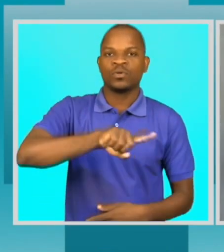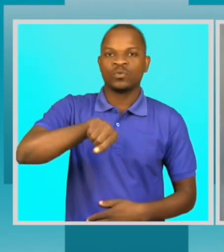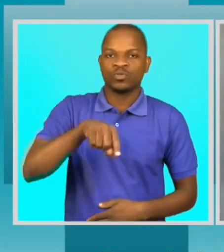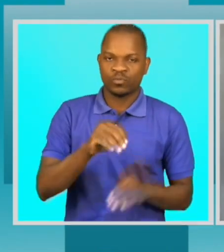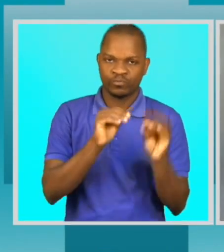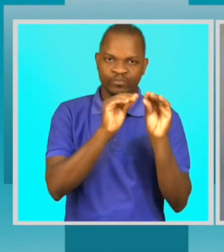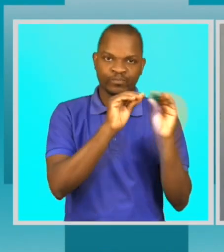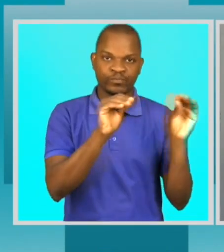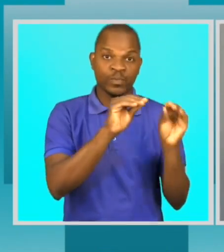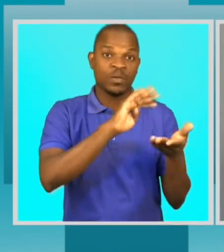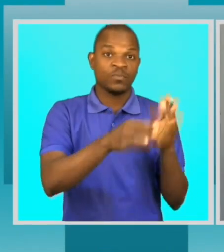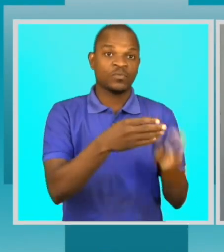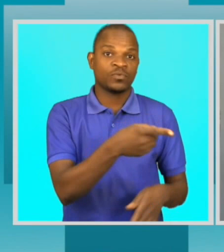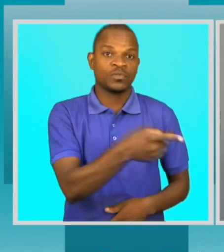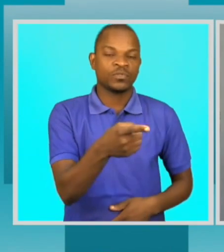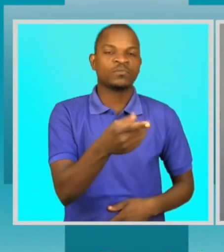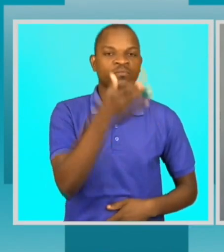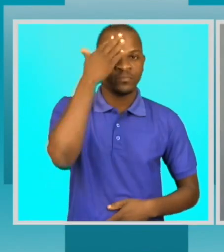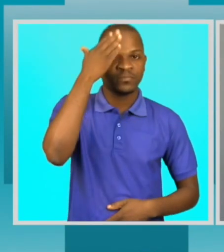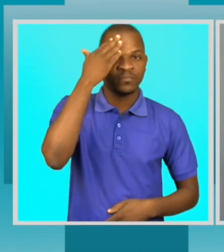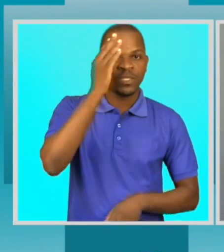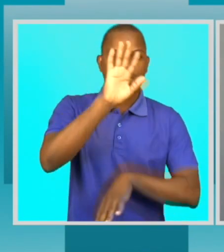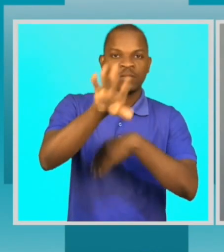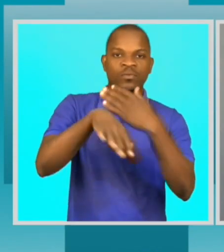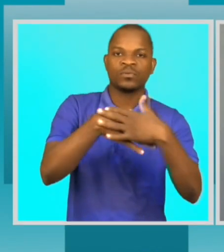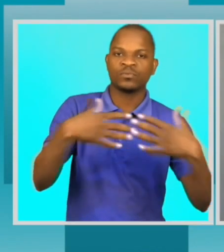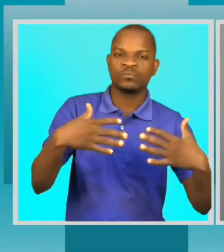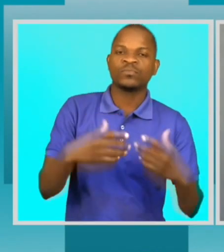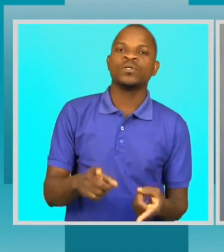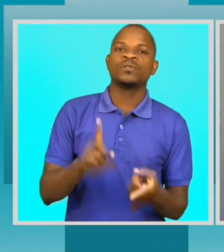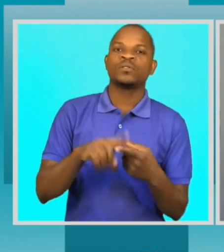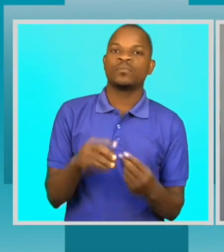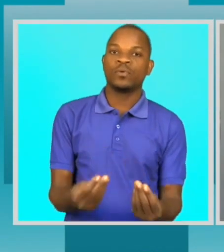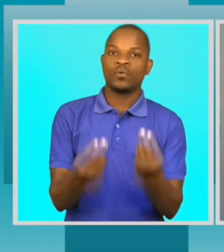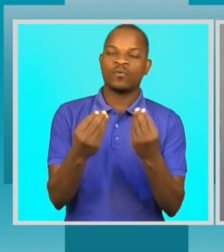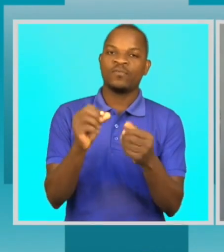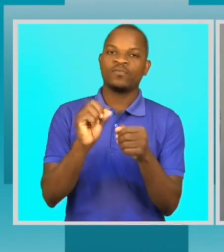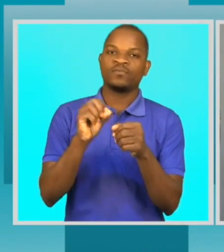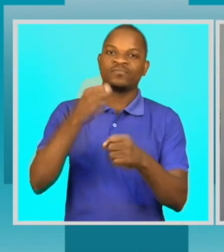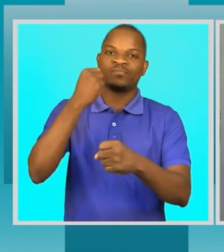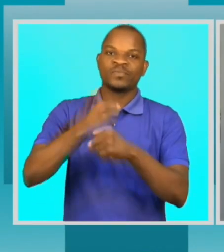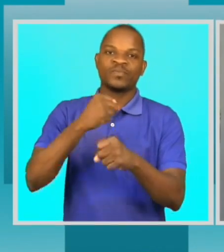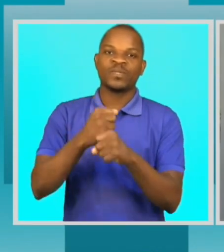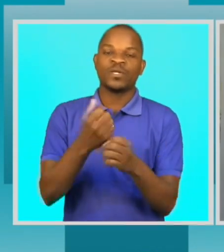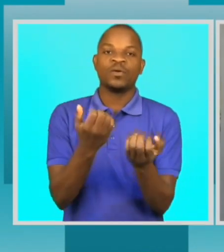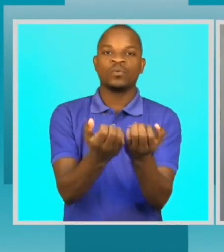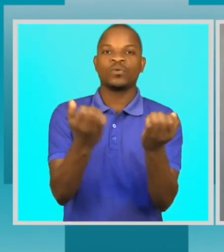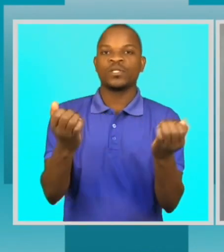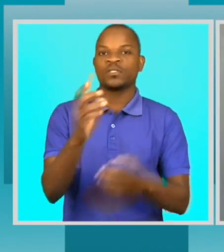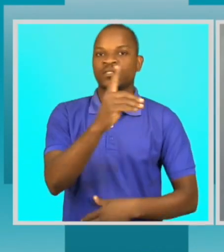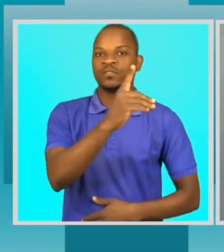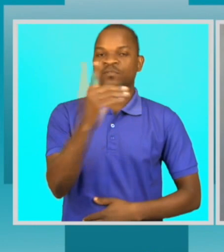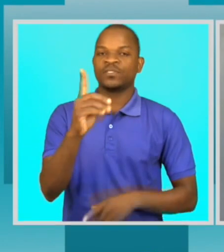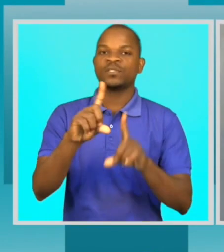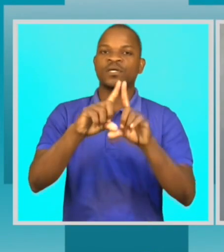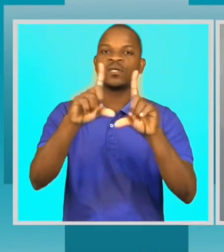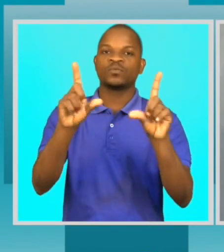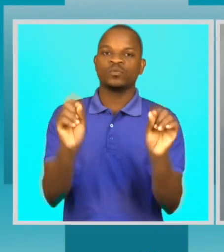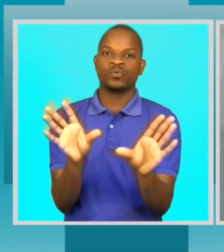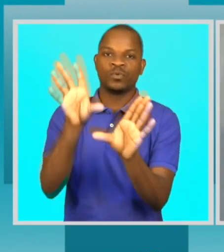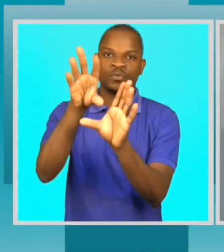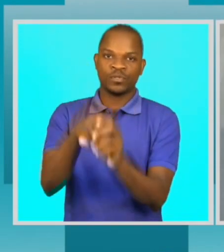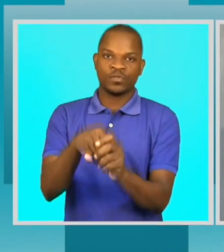professores, a conhecerem línguas de sinais, professores a lidarem com crianças com deficiência nas salas de aulas, numa abordagem inclusiva.